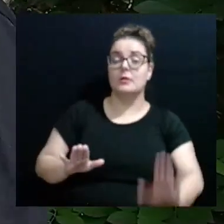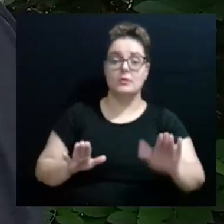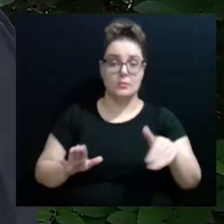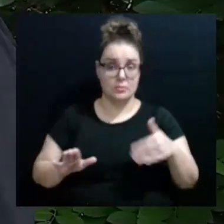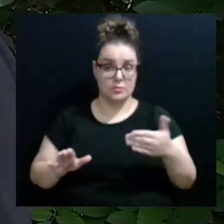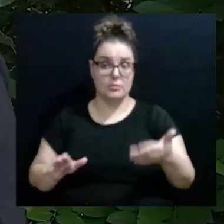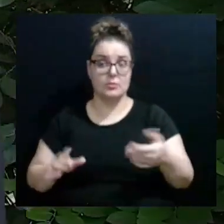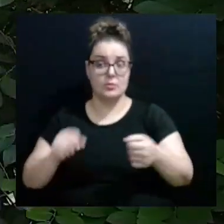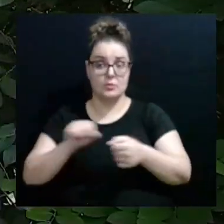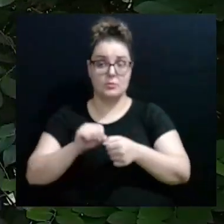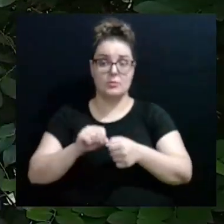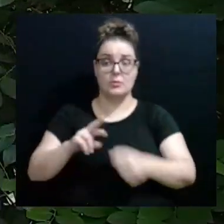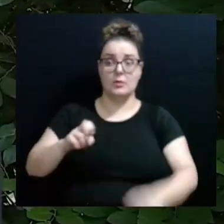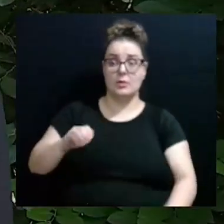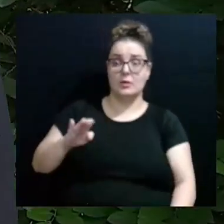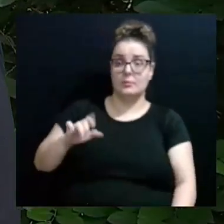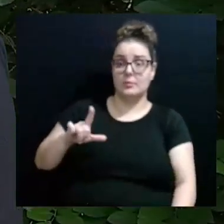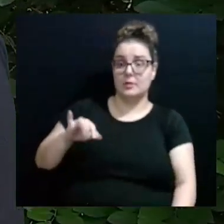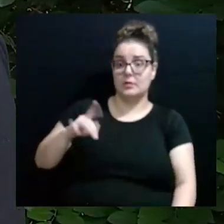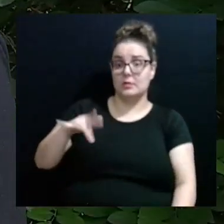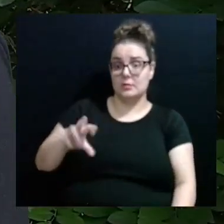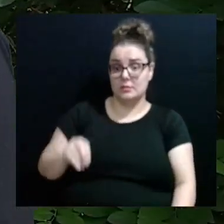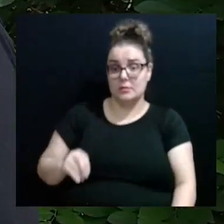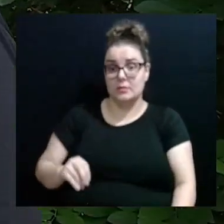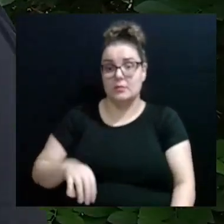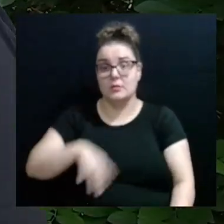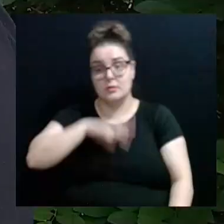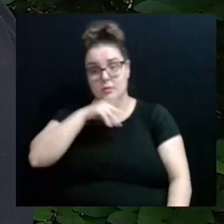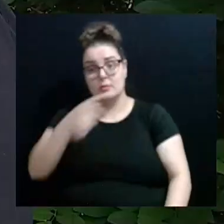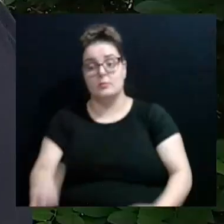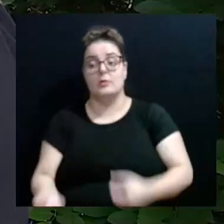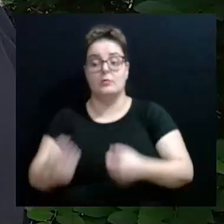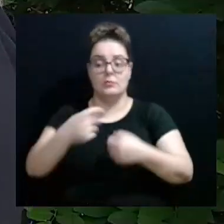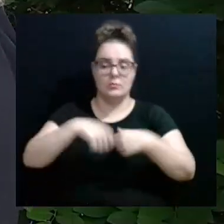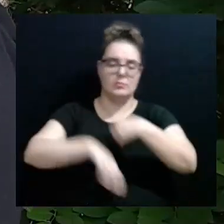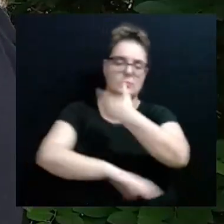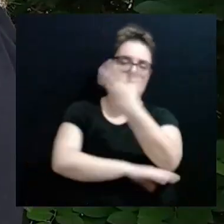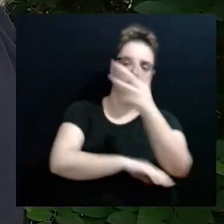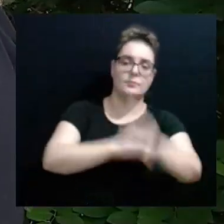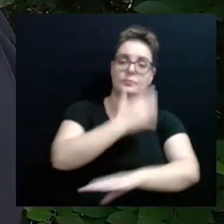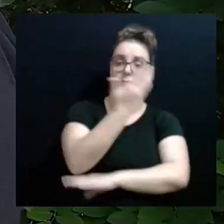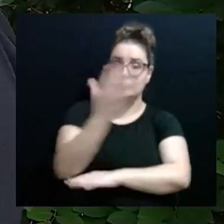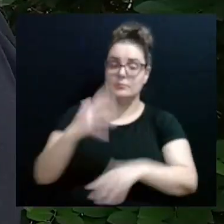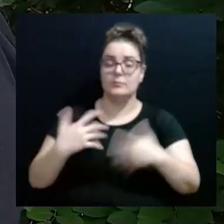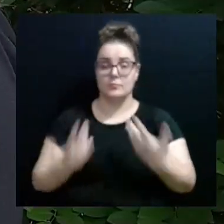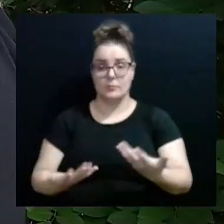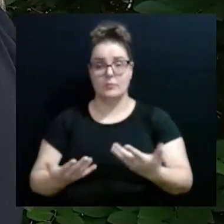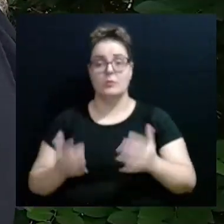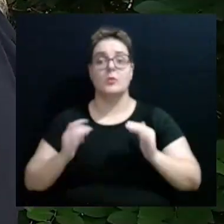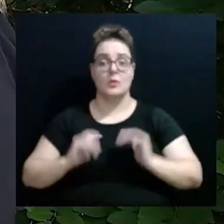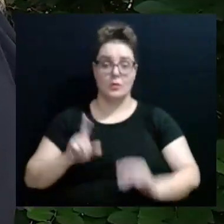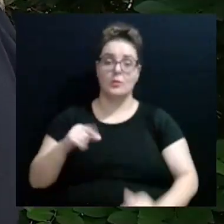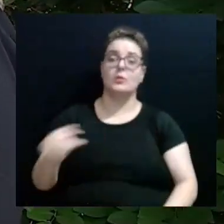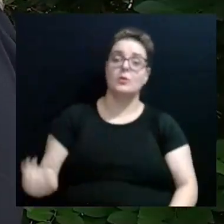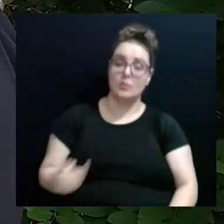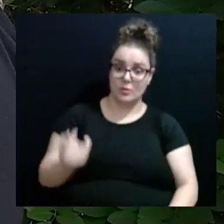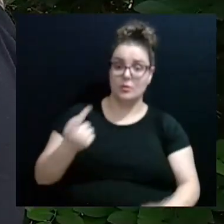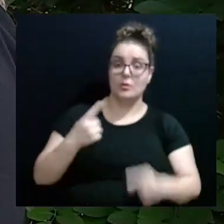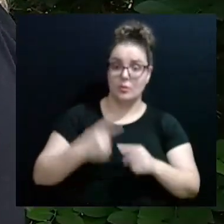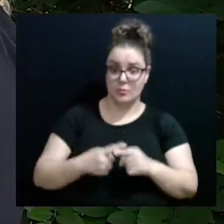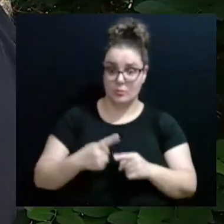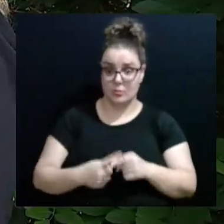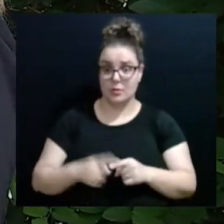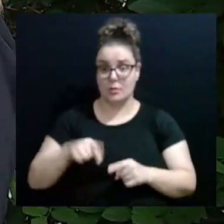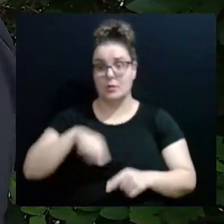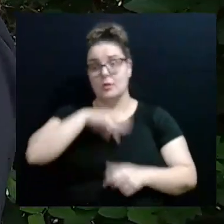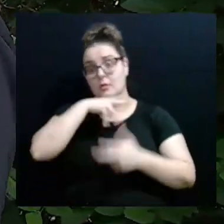reabilitação, essa ideia é para os animais voltarem para a natureza. Tá? Então, o comportamento é muito importante, porque é um animal silvestre,